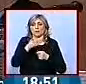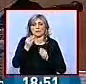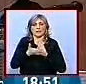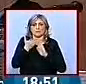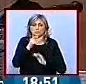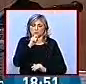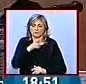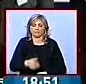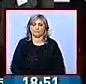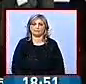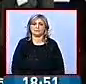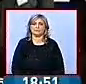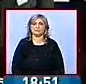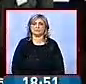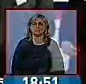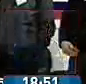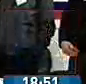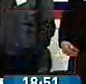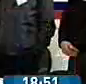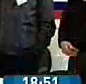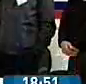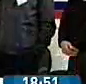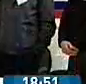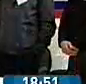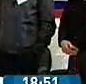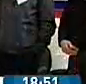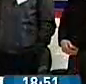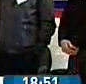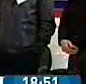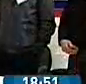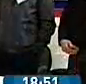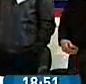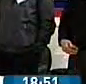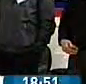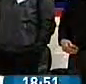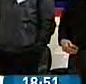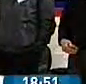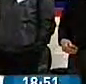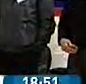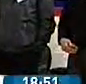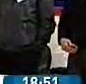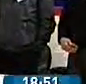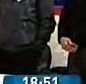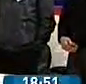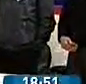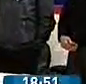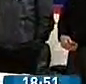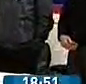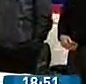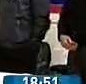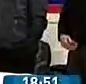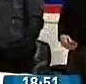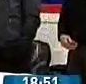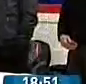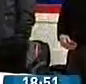are a very small research company and we have not the possibility to make a lot of testings, to make a lot